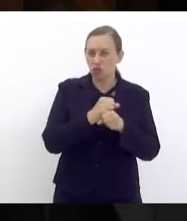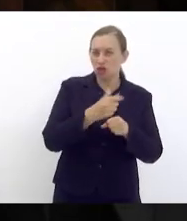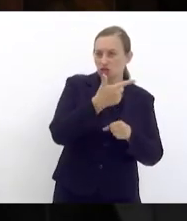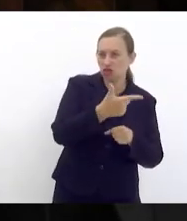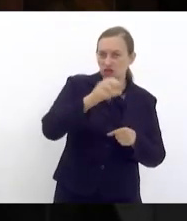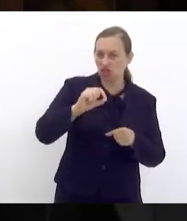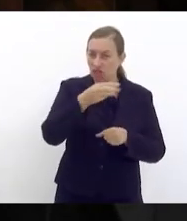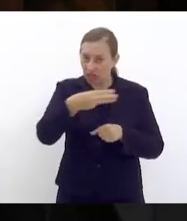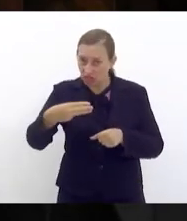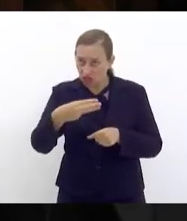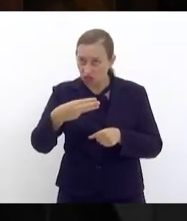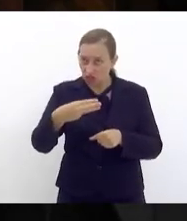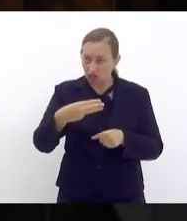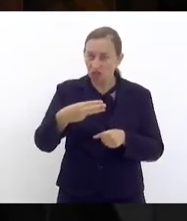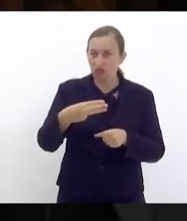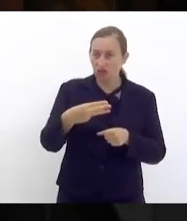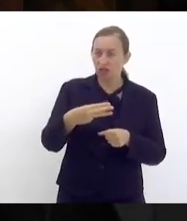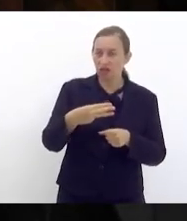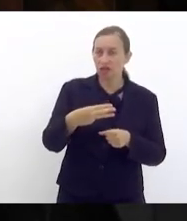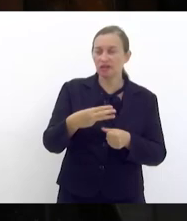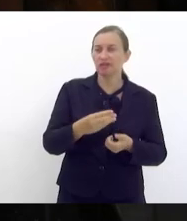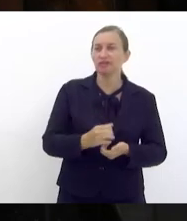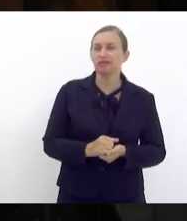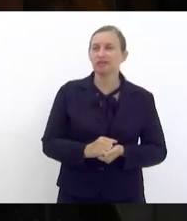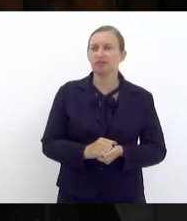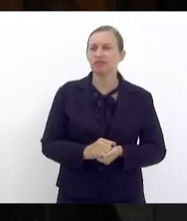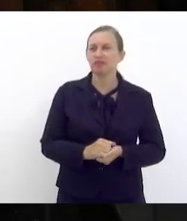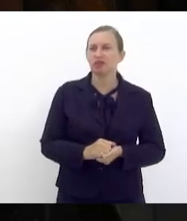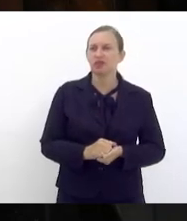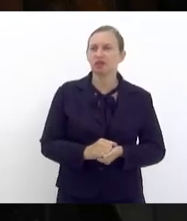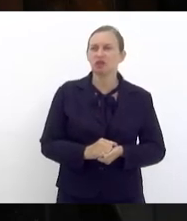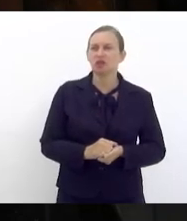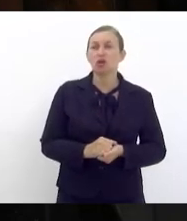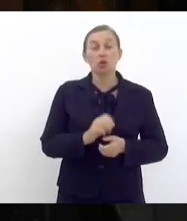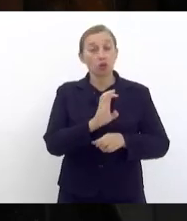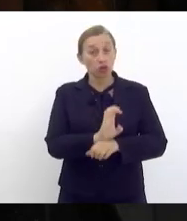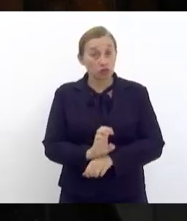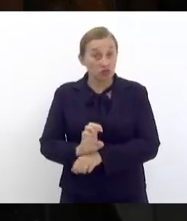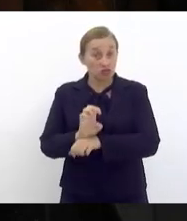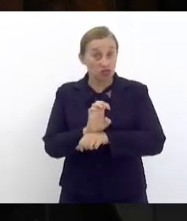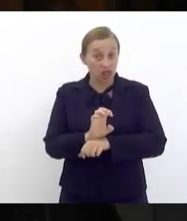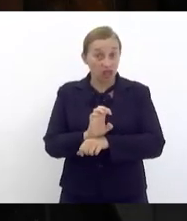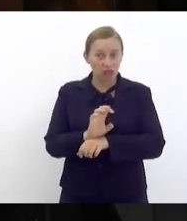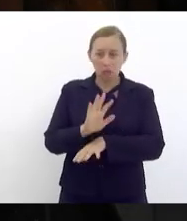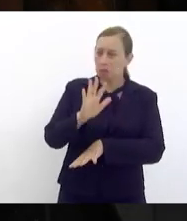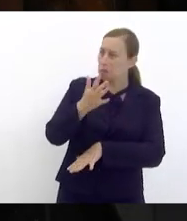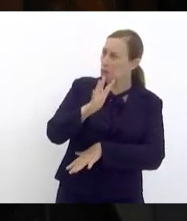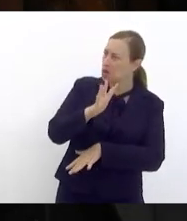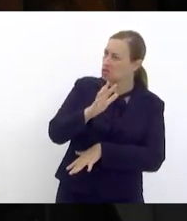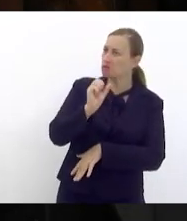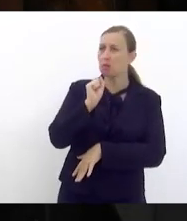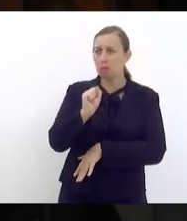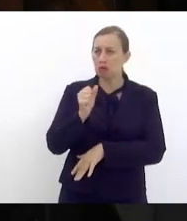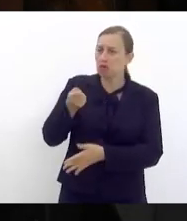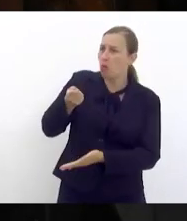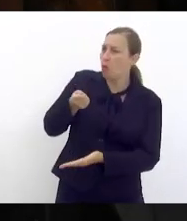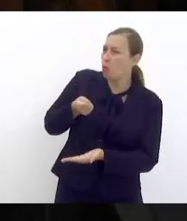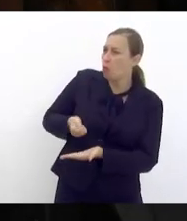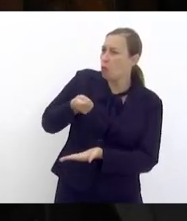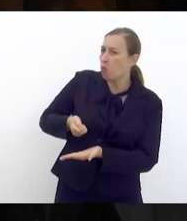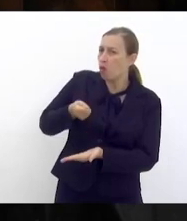março, abril de 23, estipulando que os estados, no máximo, poderão cobrar